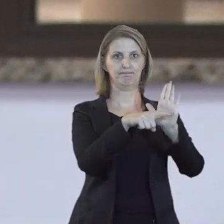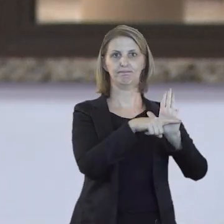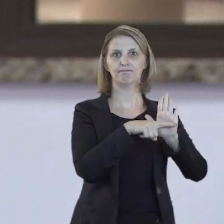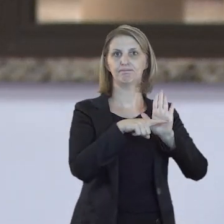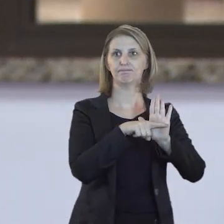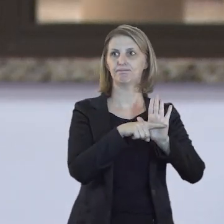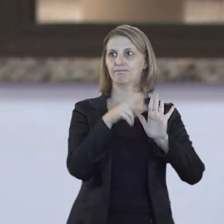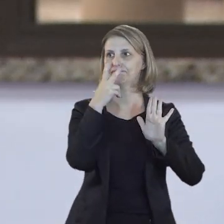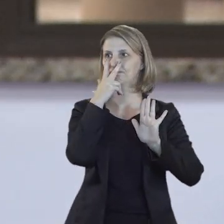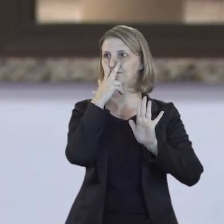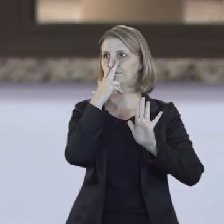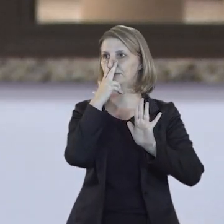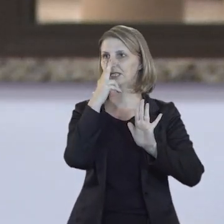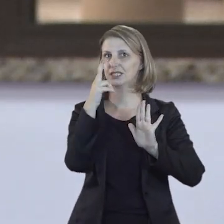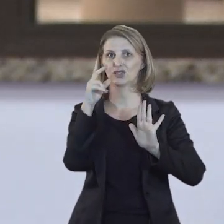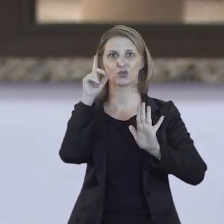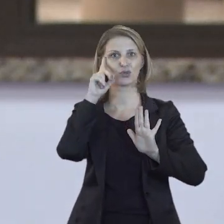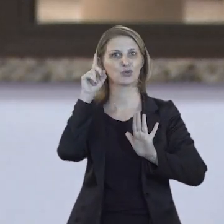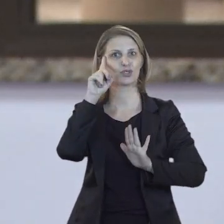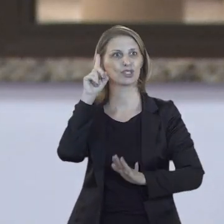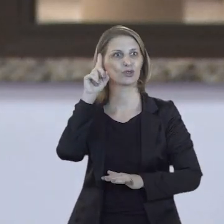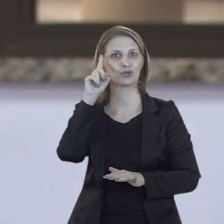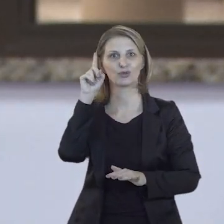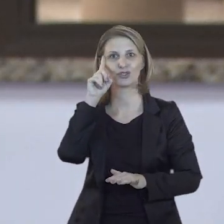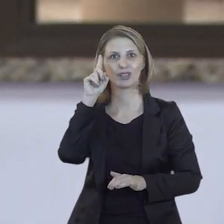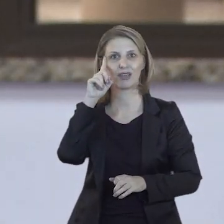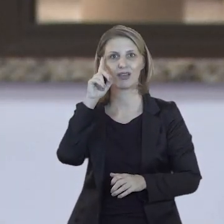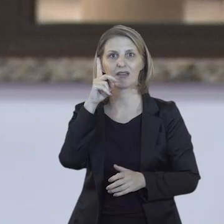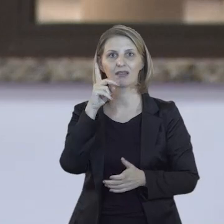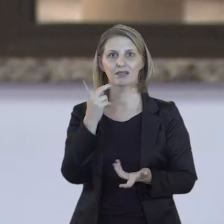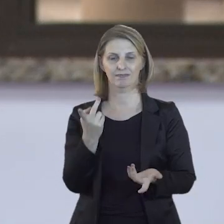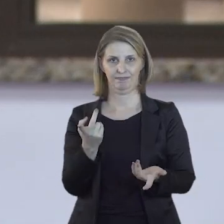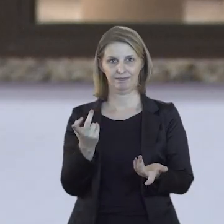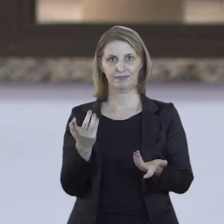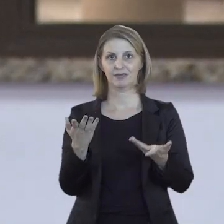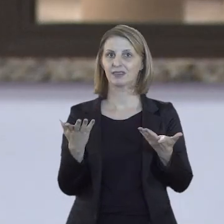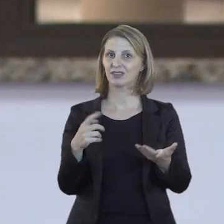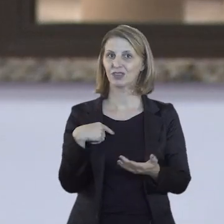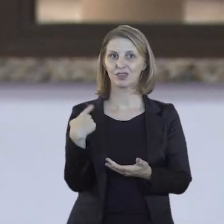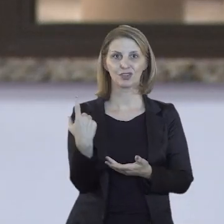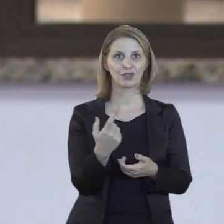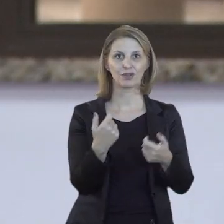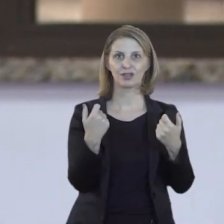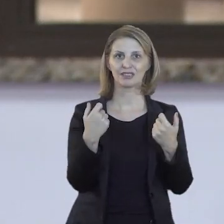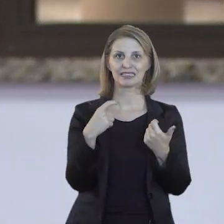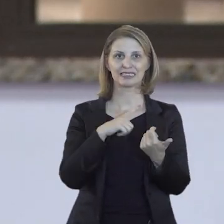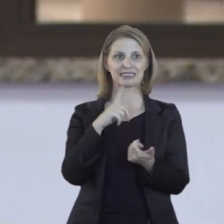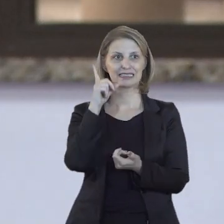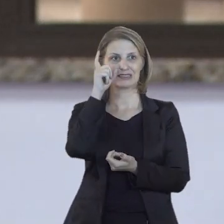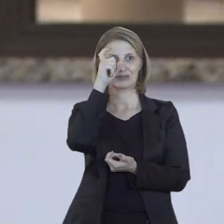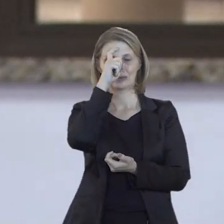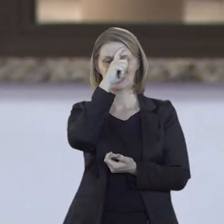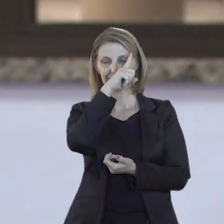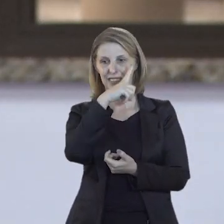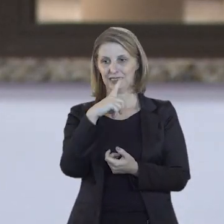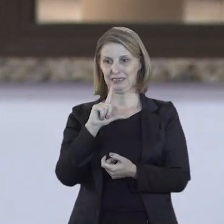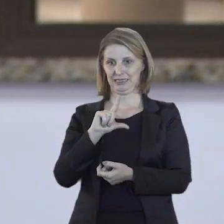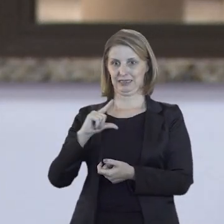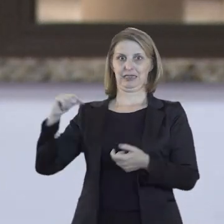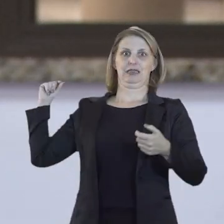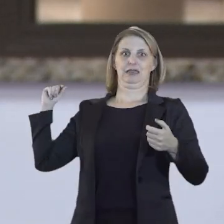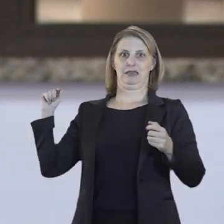esses pensamentos negativos, eles se tornam aquele pensamento vicioso, né, repetitivo. E a gente